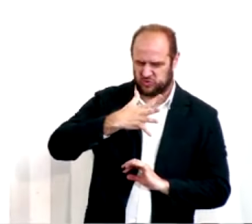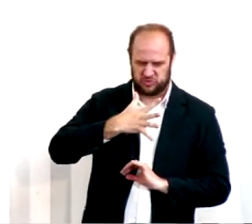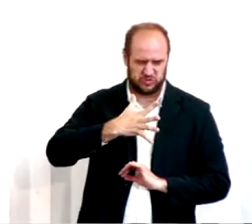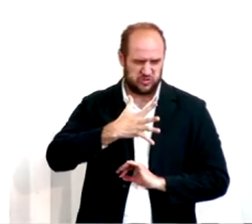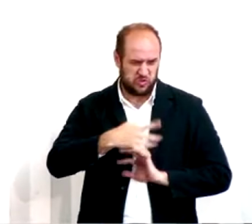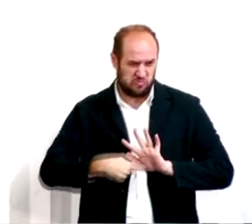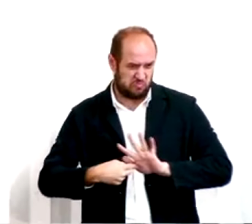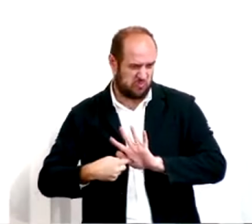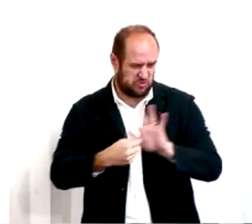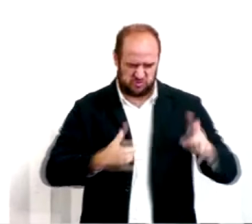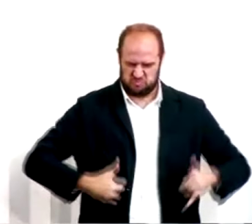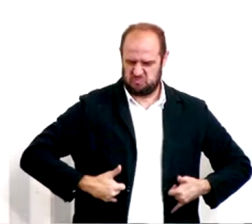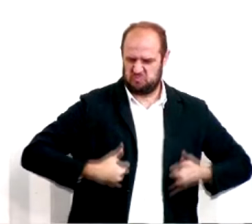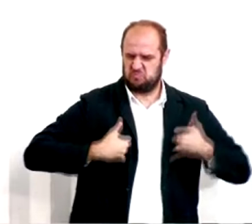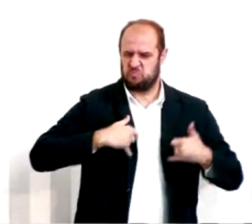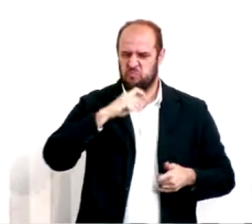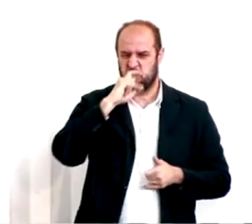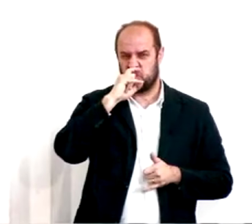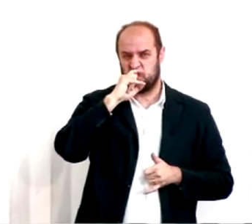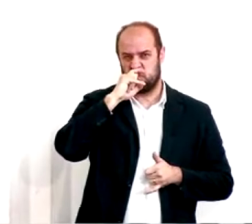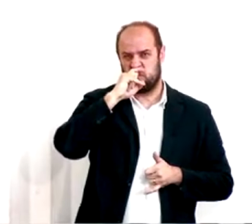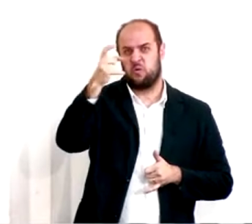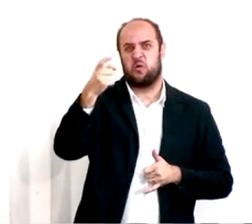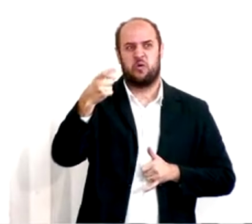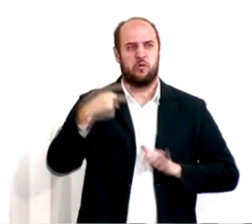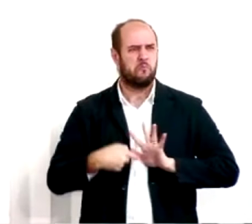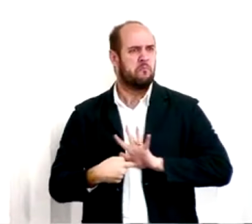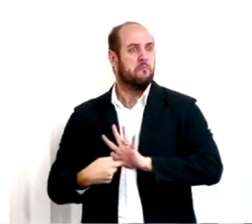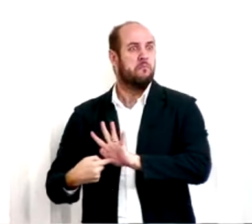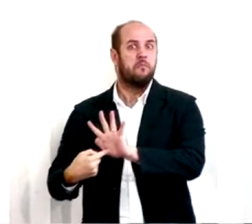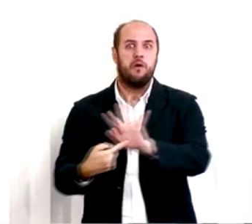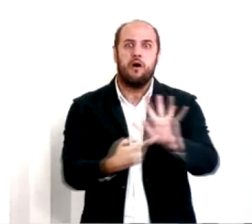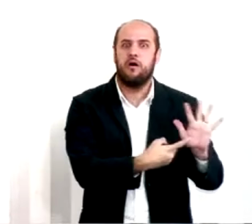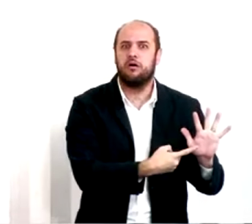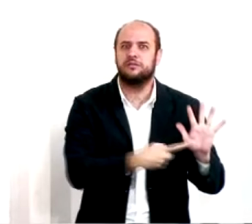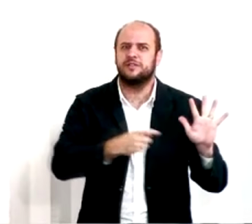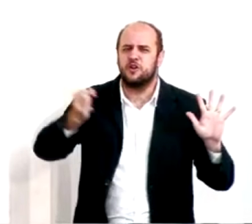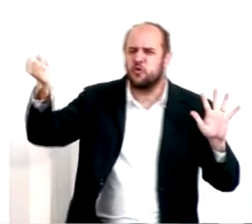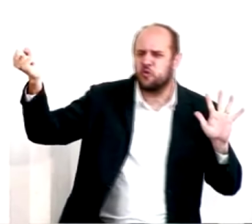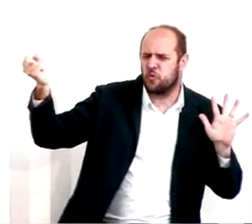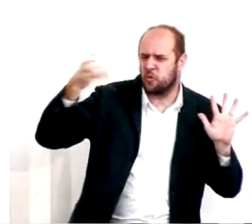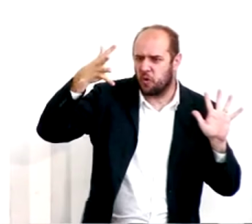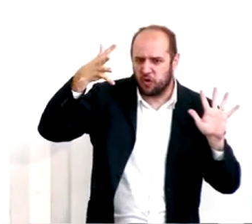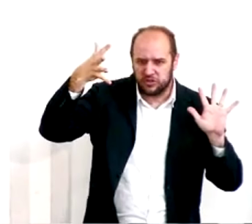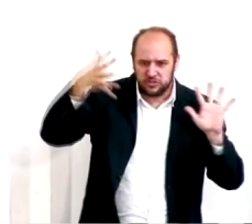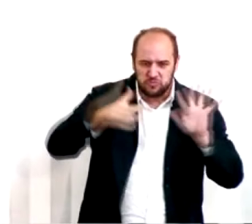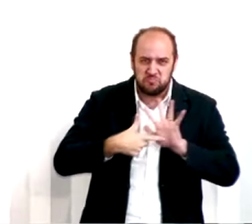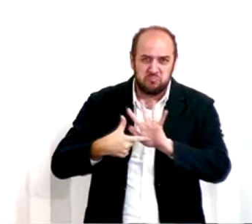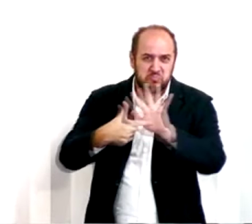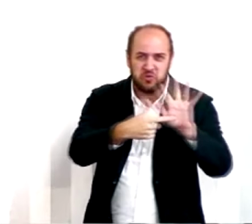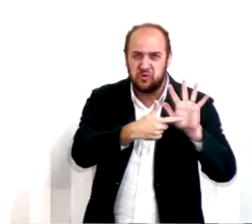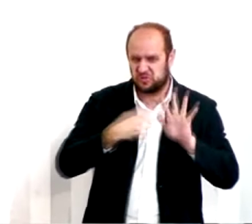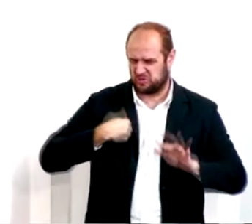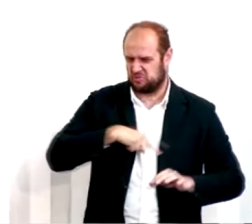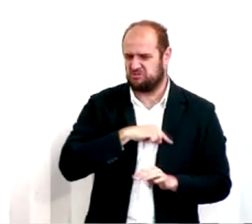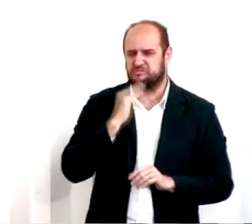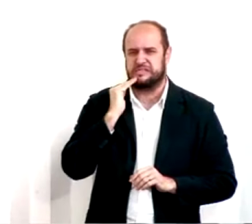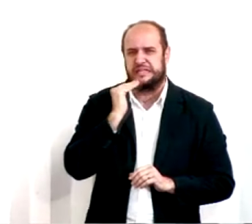toda a jactância fosse combatida essa luz que mostrou todos os nossos